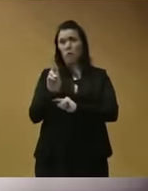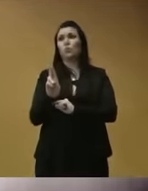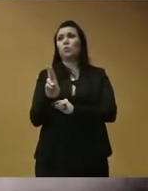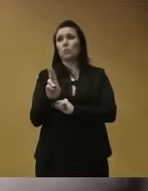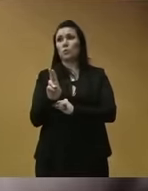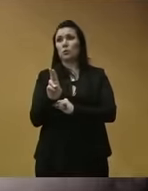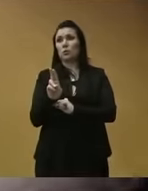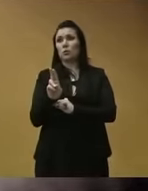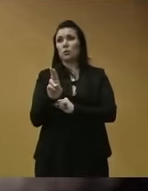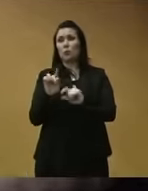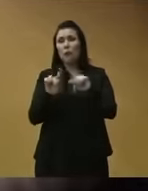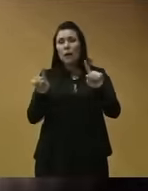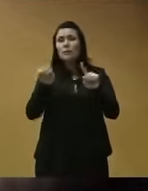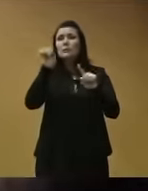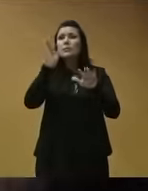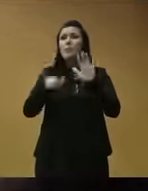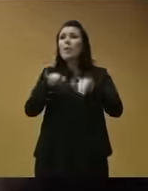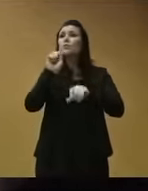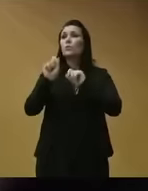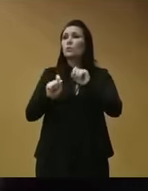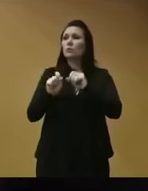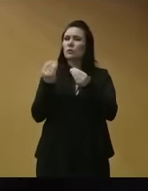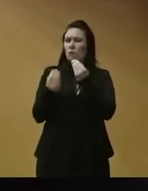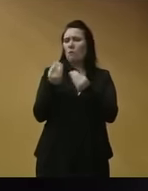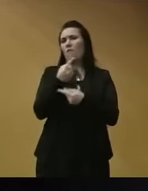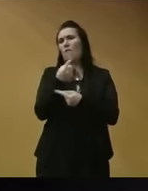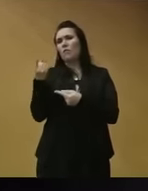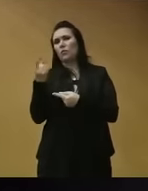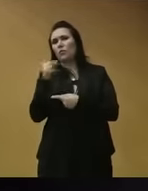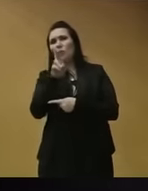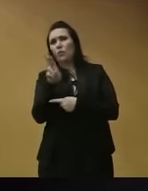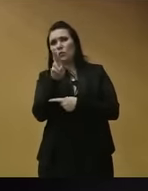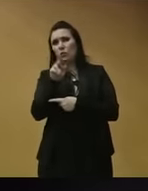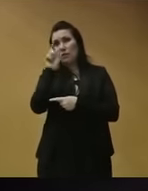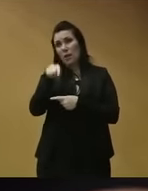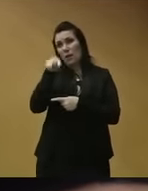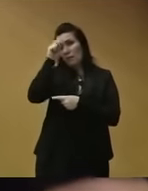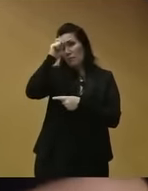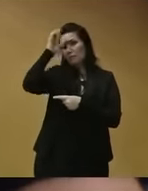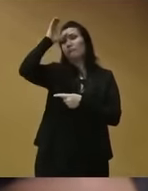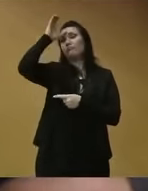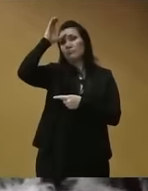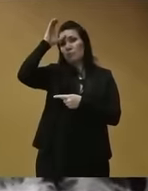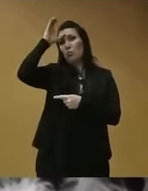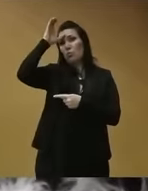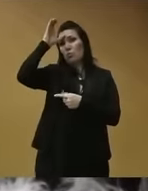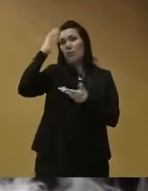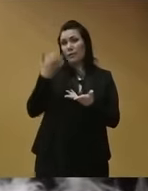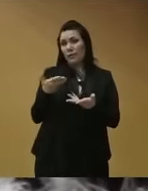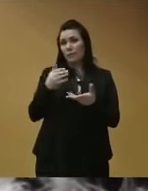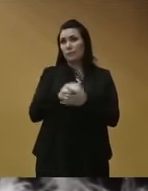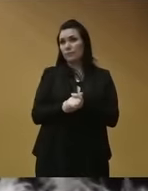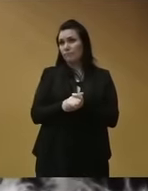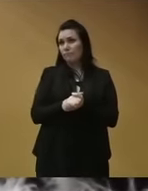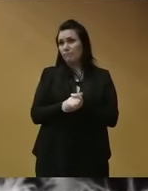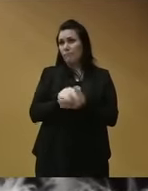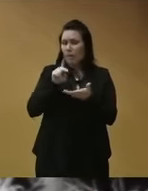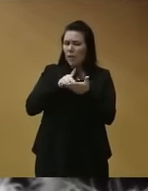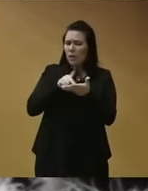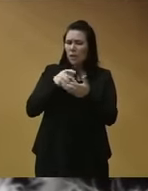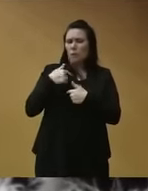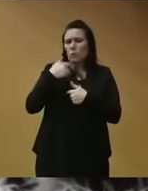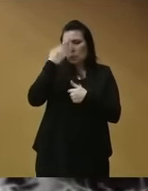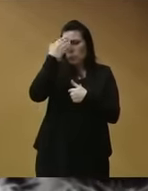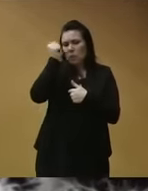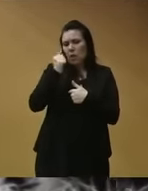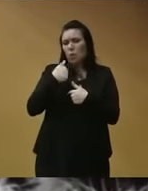Eu usei IA nesse texto para torná-lo mais claro para vocês. Talvez eu saiba o que é mais fácil para mim,